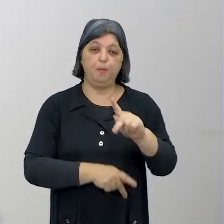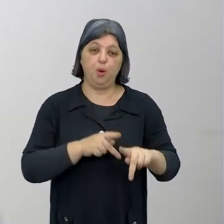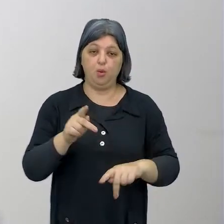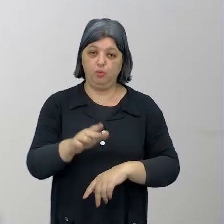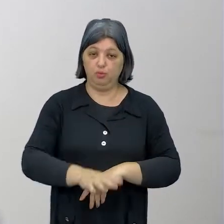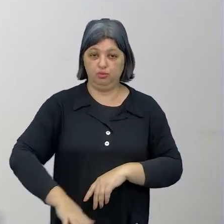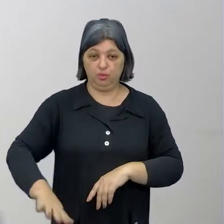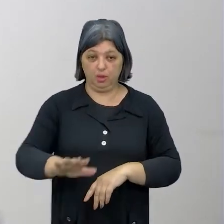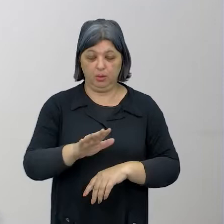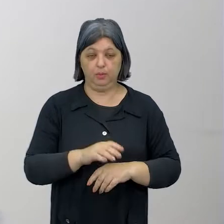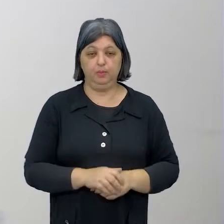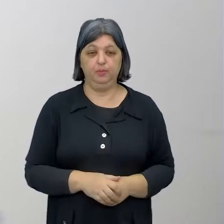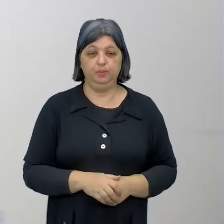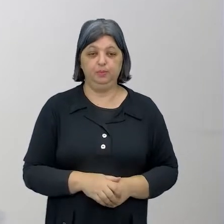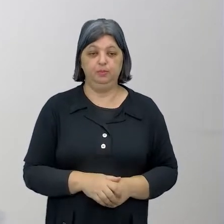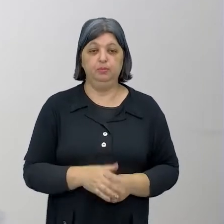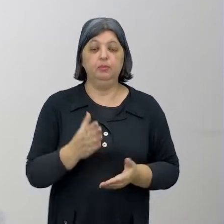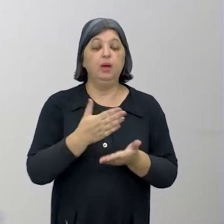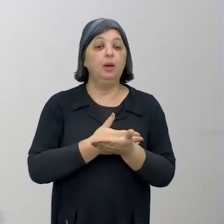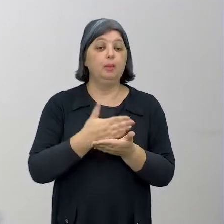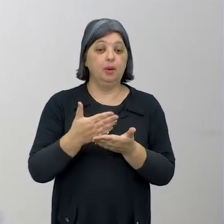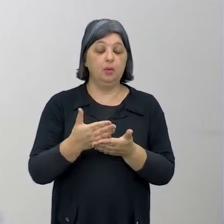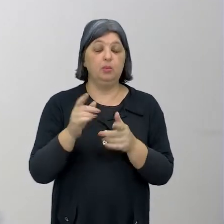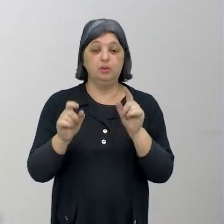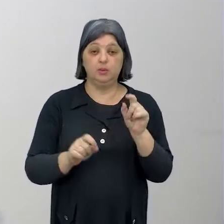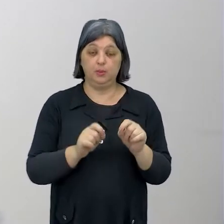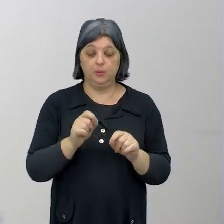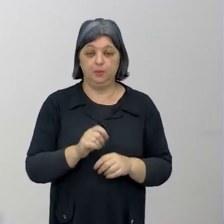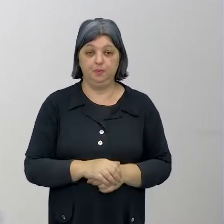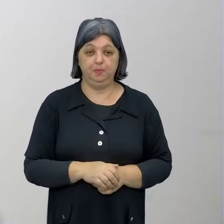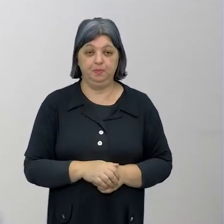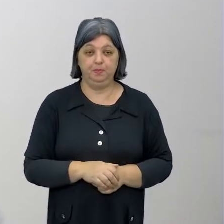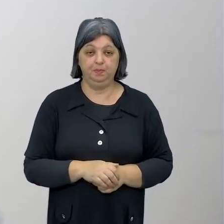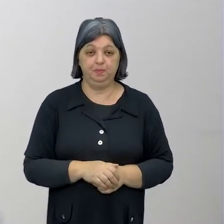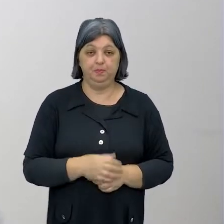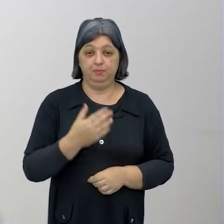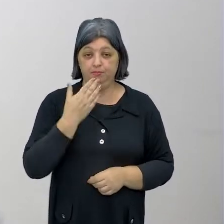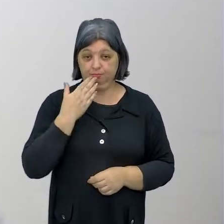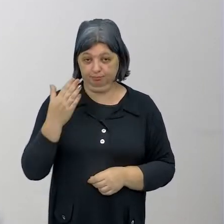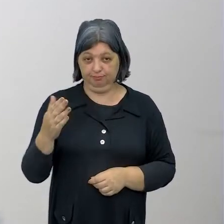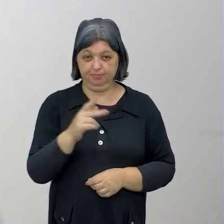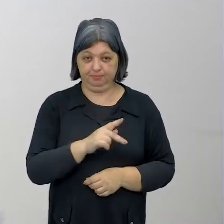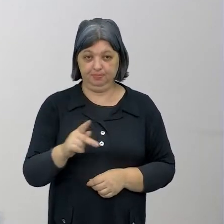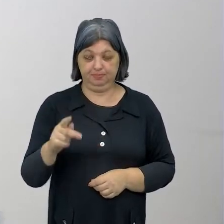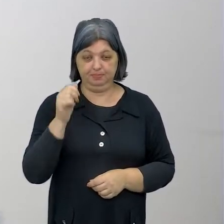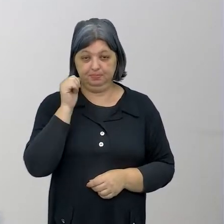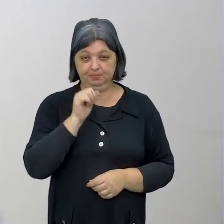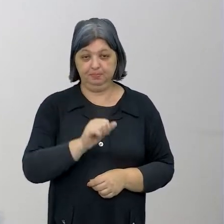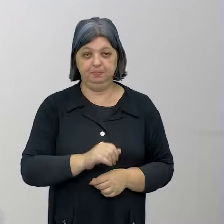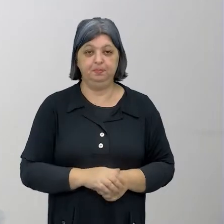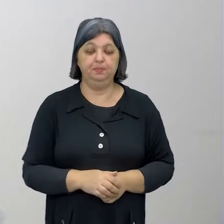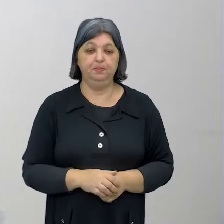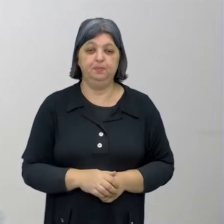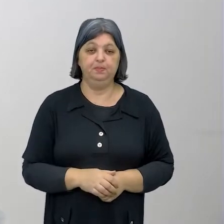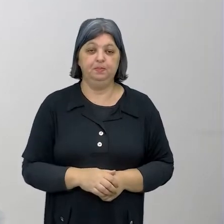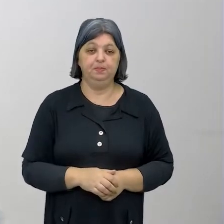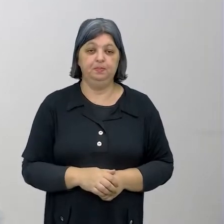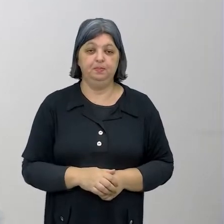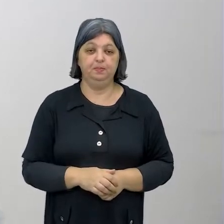geral. E para abrir uma delas, eu vou pedir aqui para a Pri falar para nós